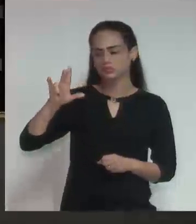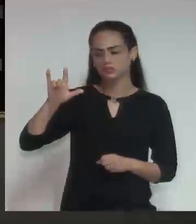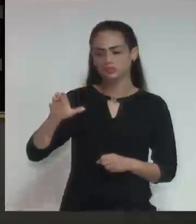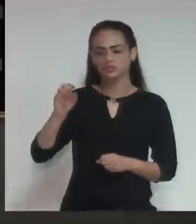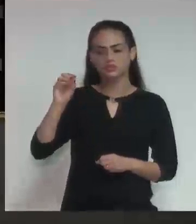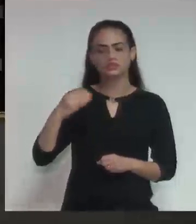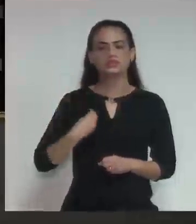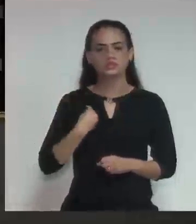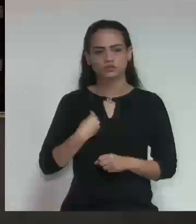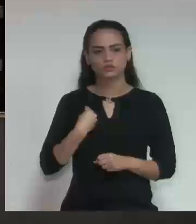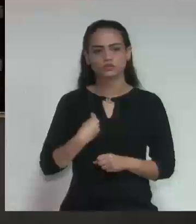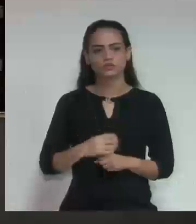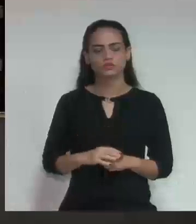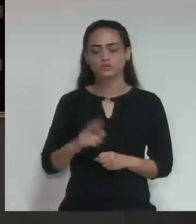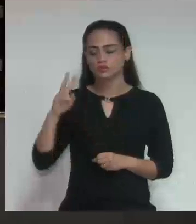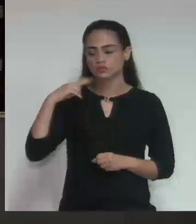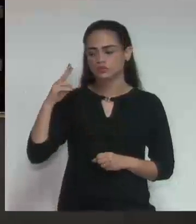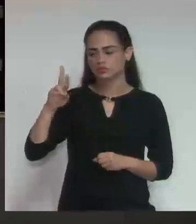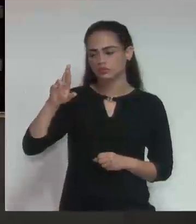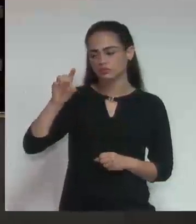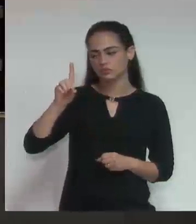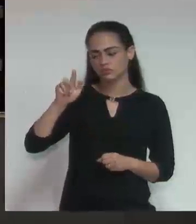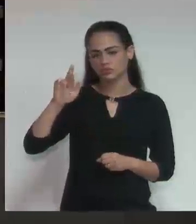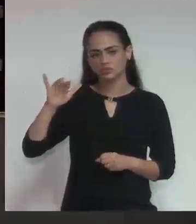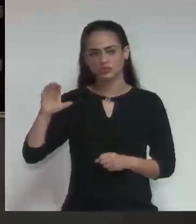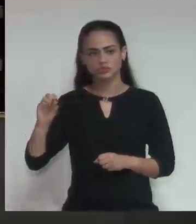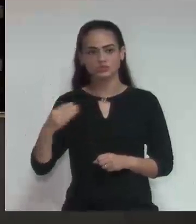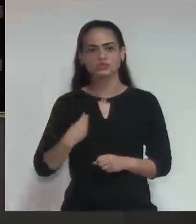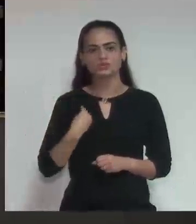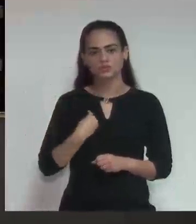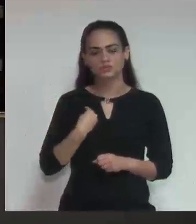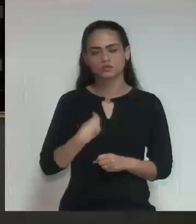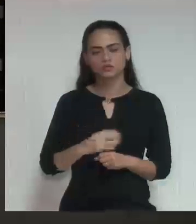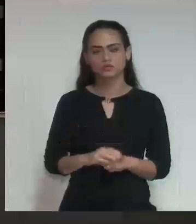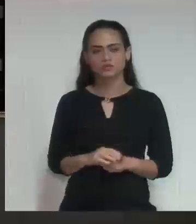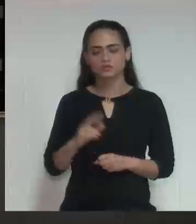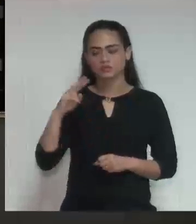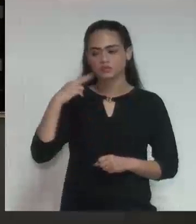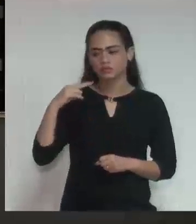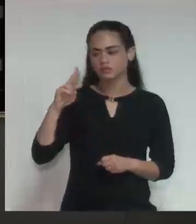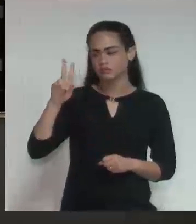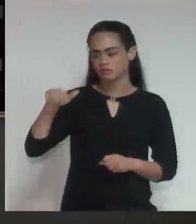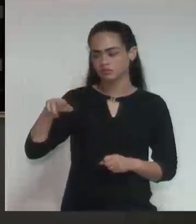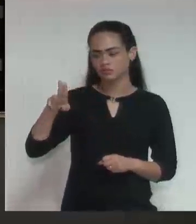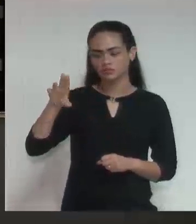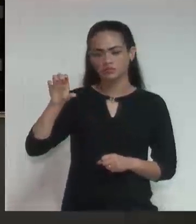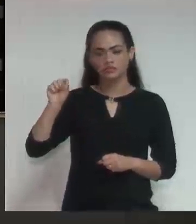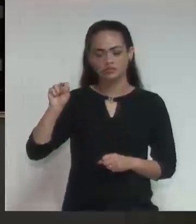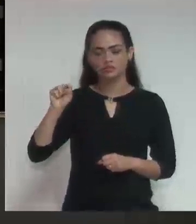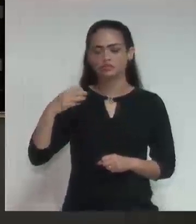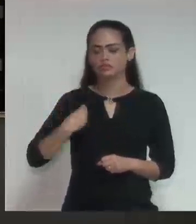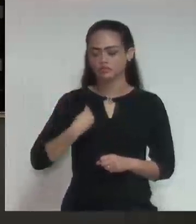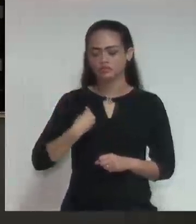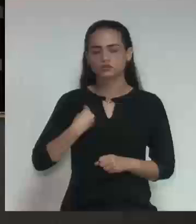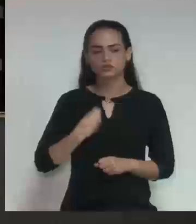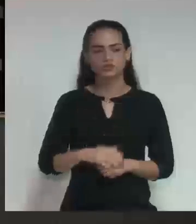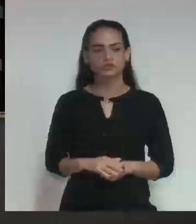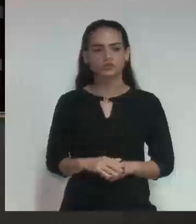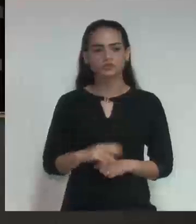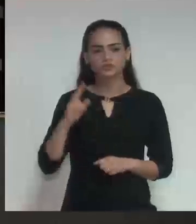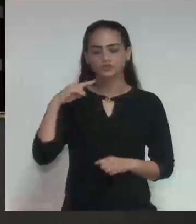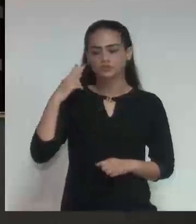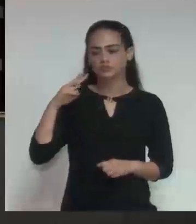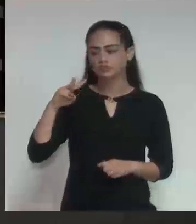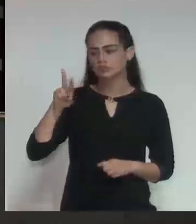Presente. Vereador Rodrigo Paixão. Presente. Vereador Rubens Nunes. Presente. Vereador Rui